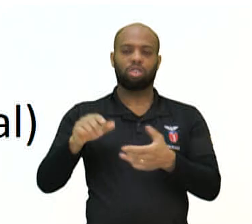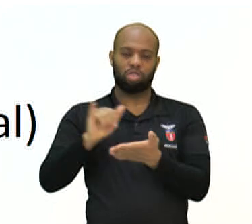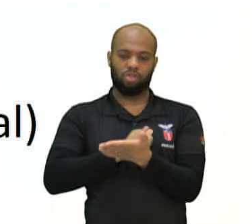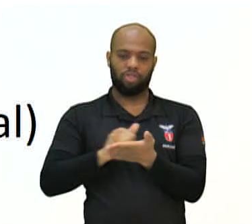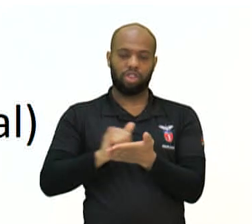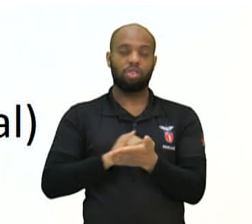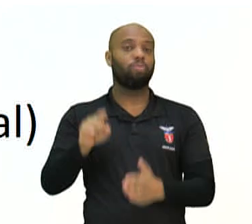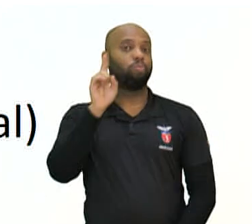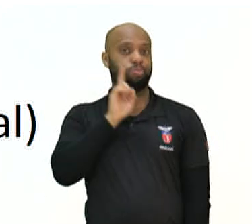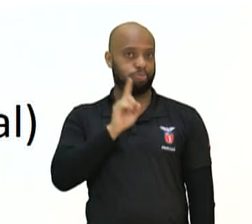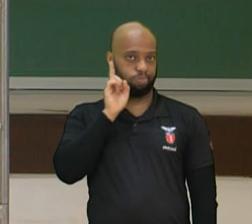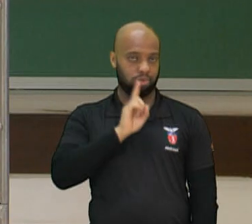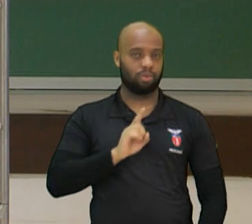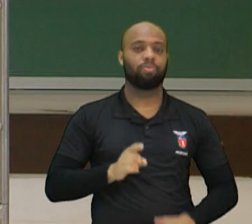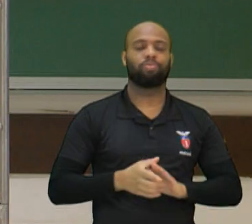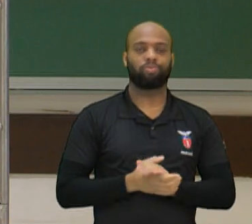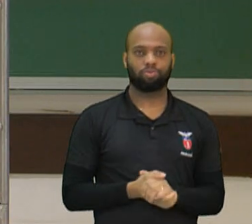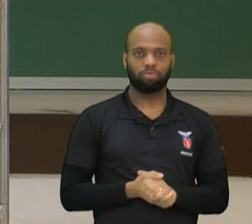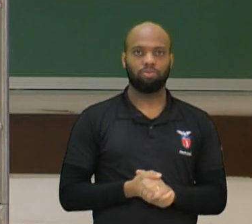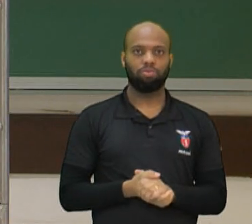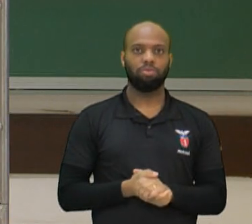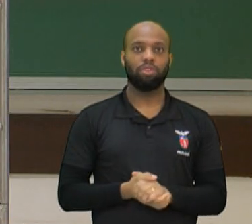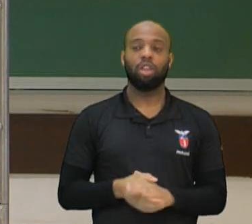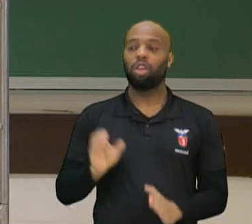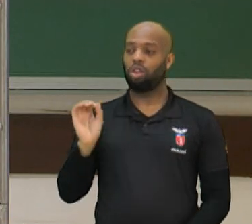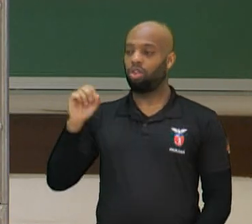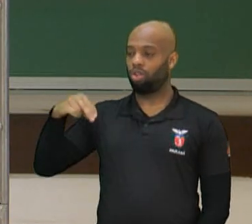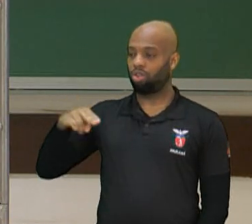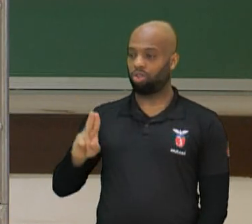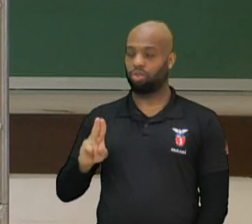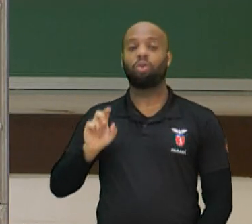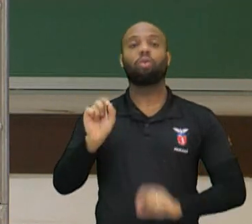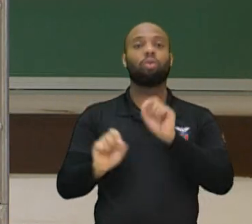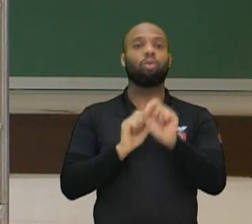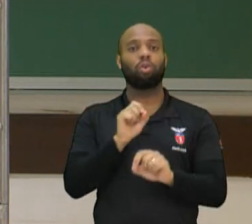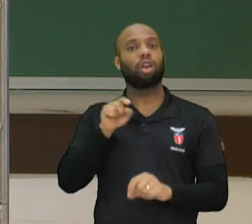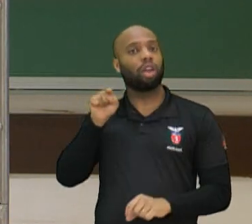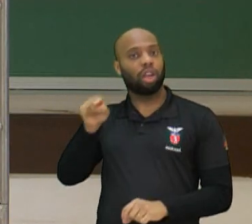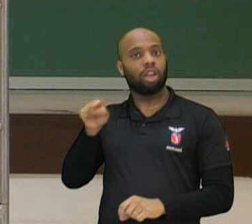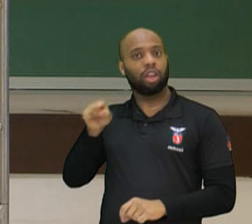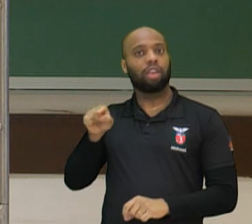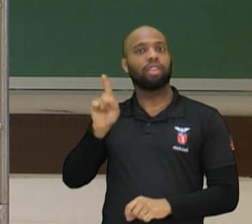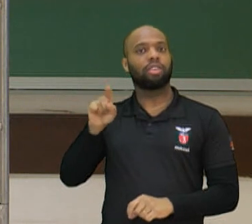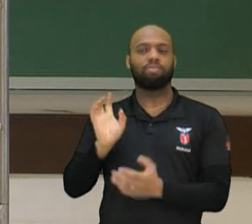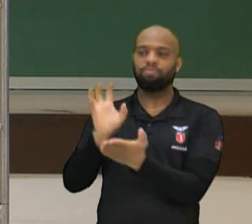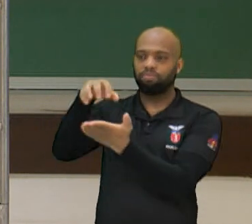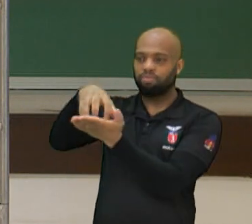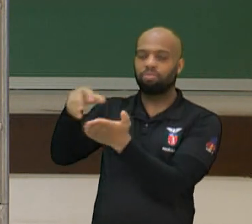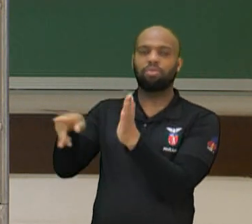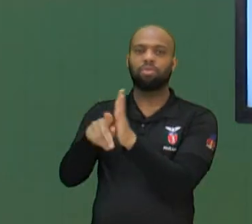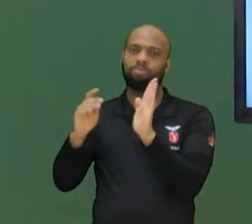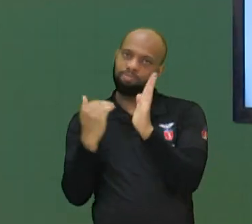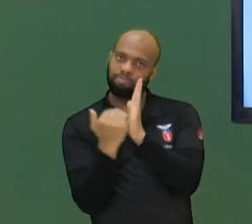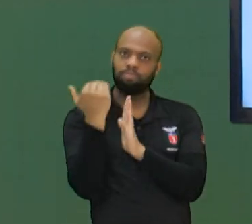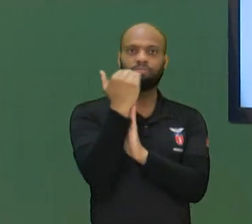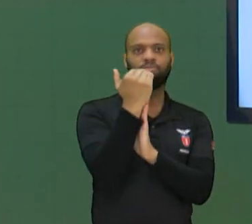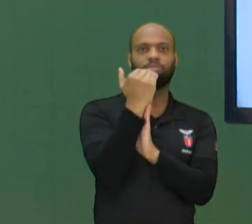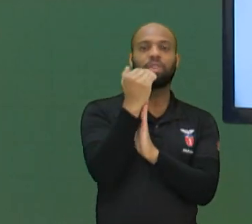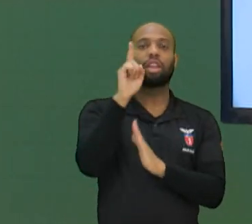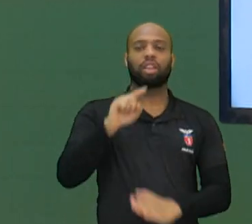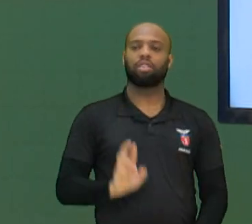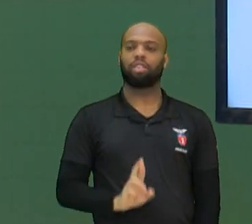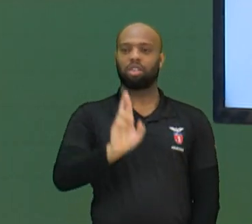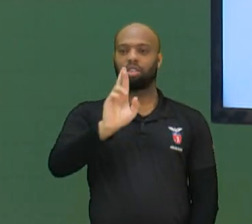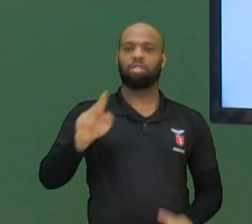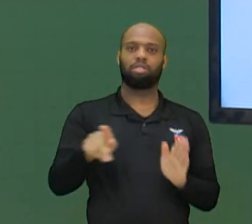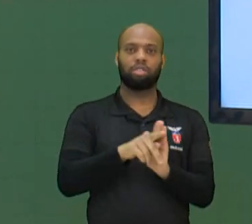internacional incrustado no território americano, a ONU serviria de órgão supranacional,